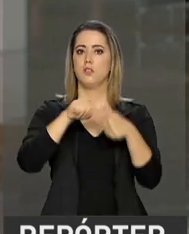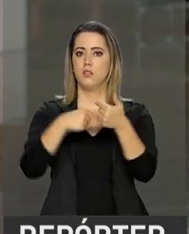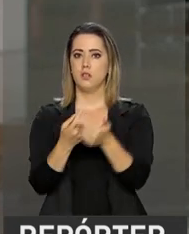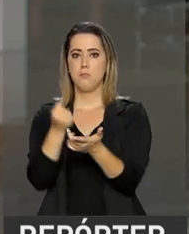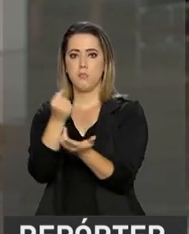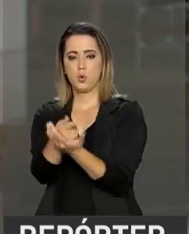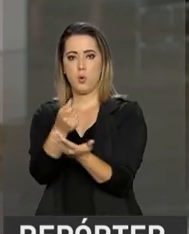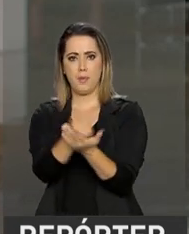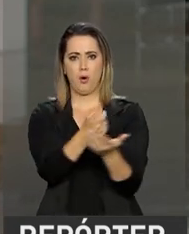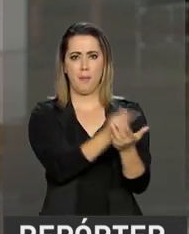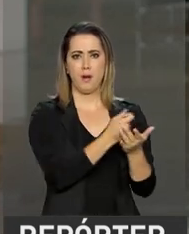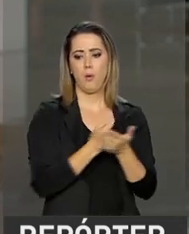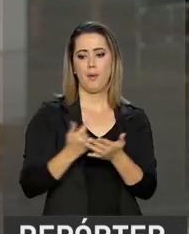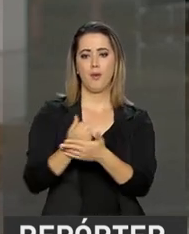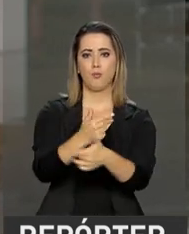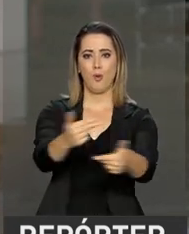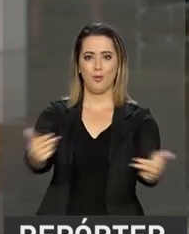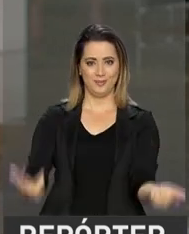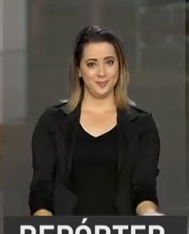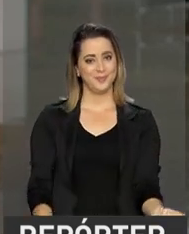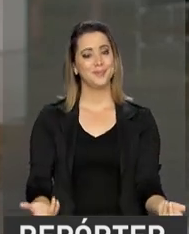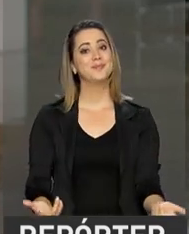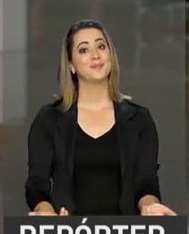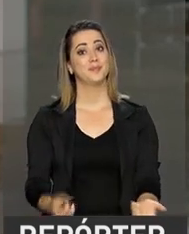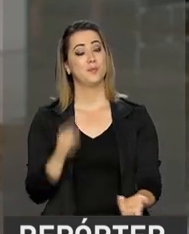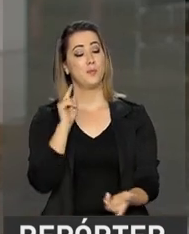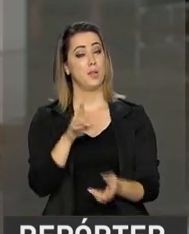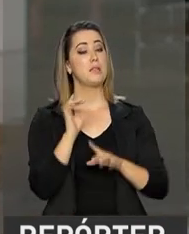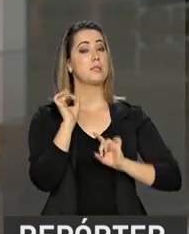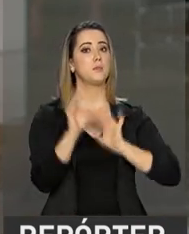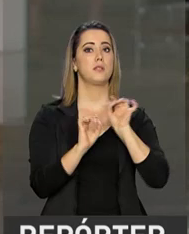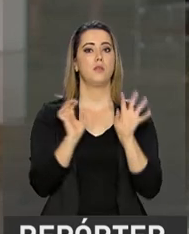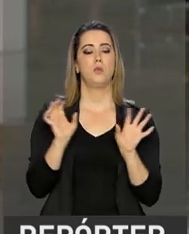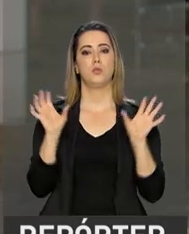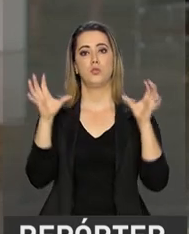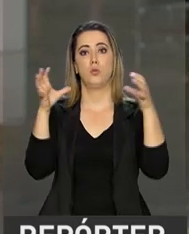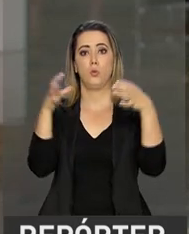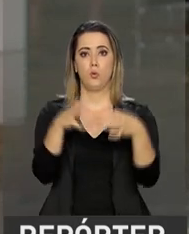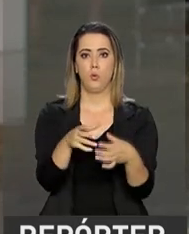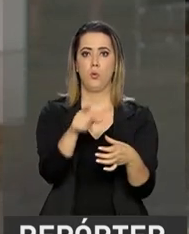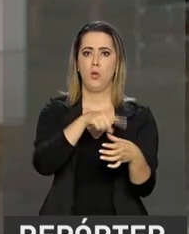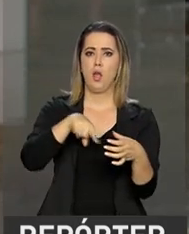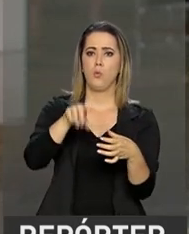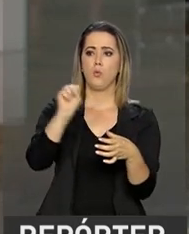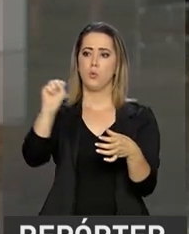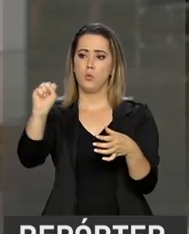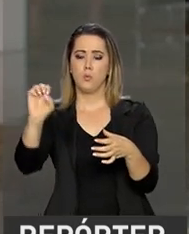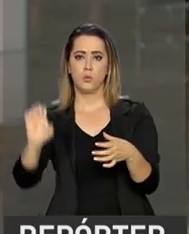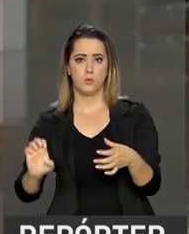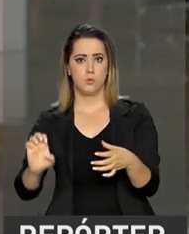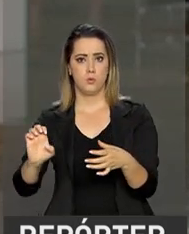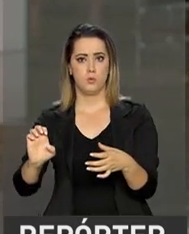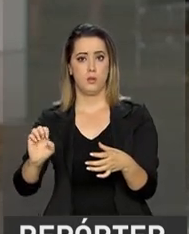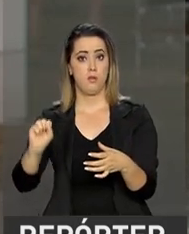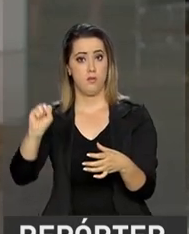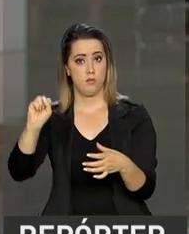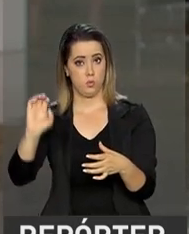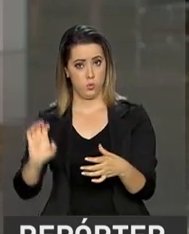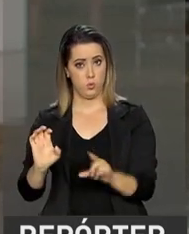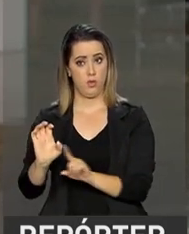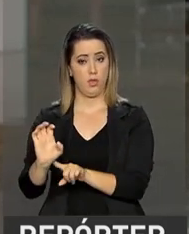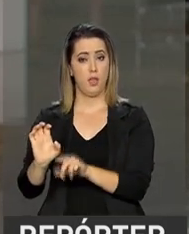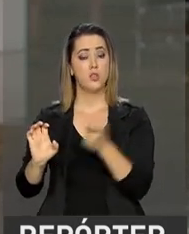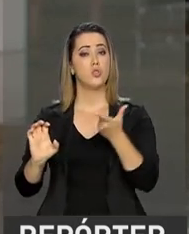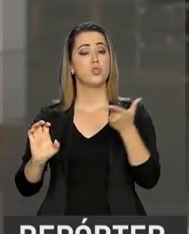comprar produtos no comércio varejista especificamente em relação à região sudeste o banco central ainda aponta